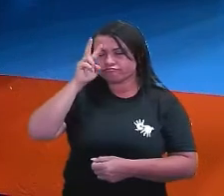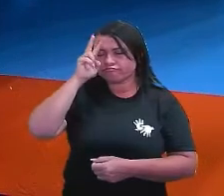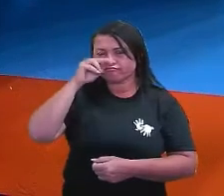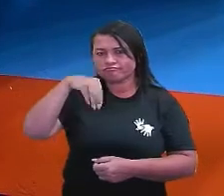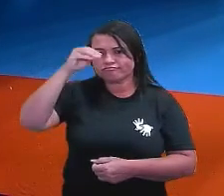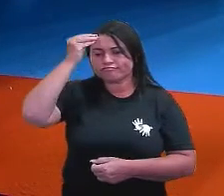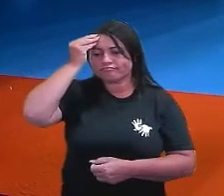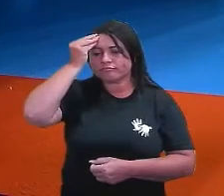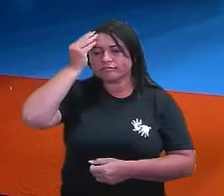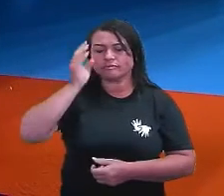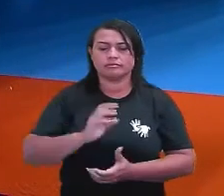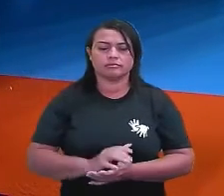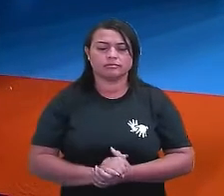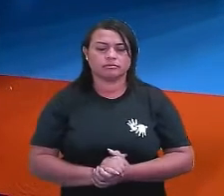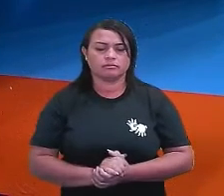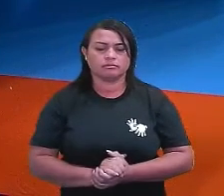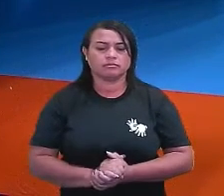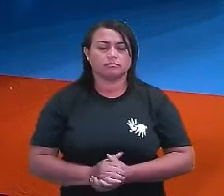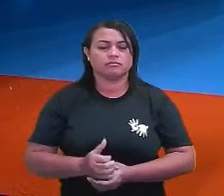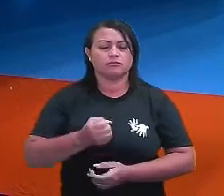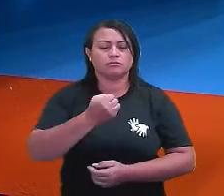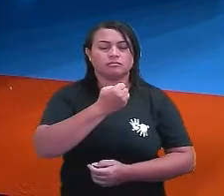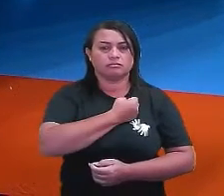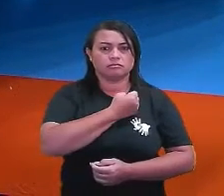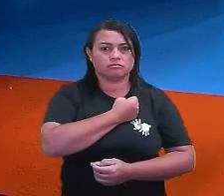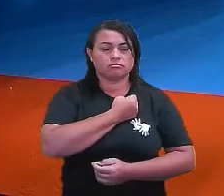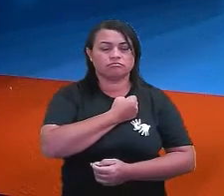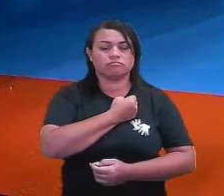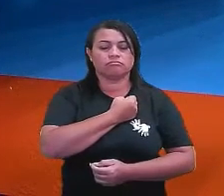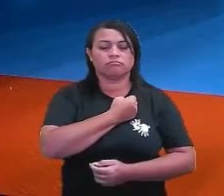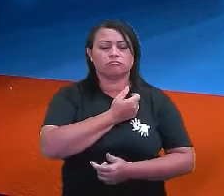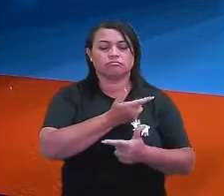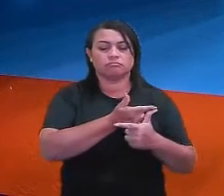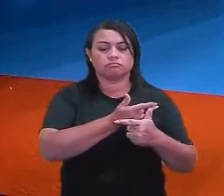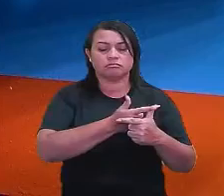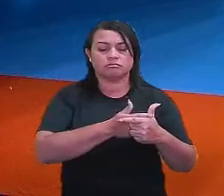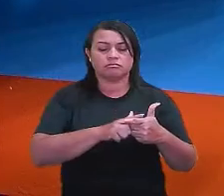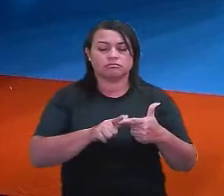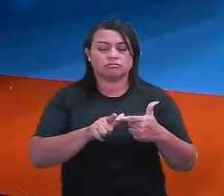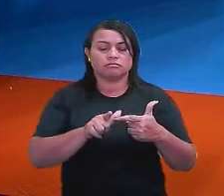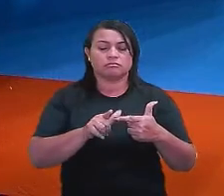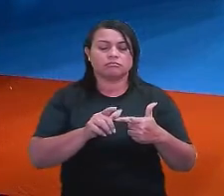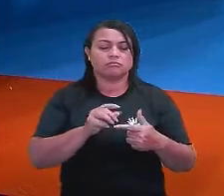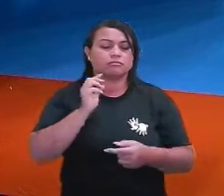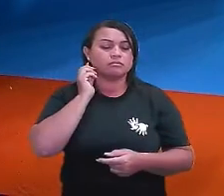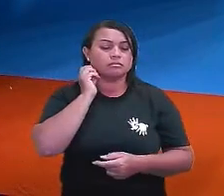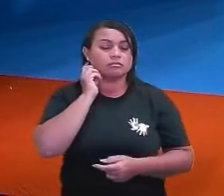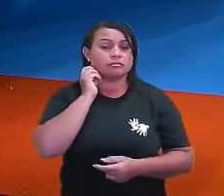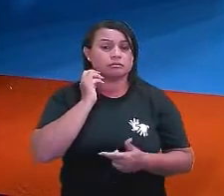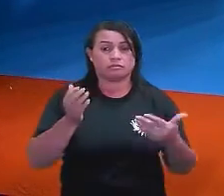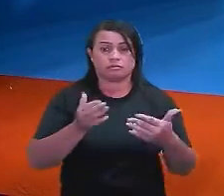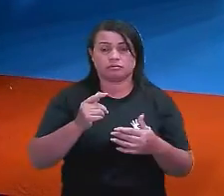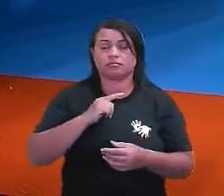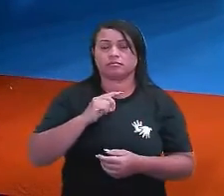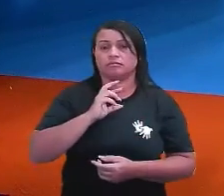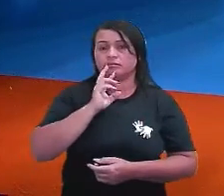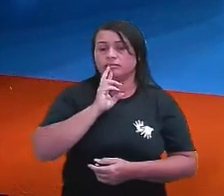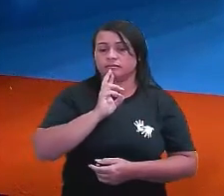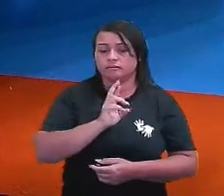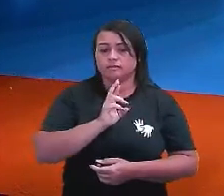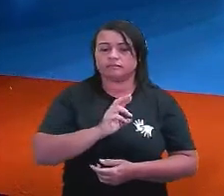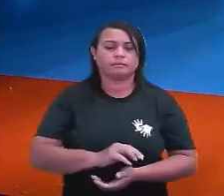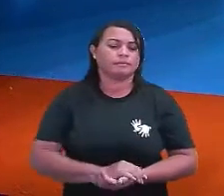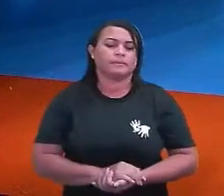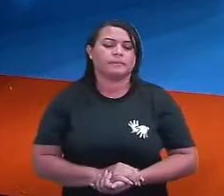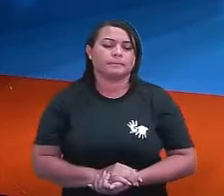gente frisar. Pego o número e divido pelo denominador, tá bom? E aí eu vou ter a fração de um número.